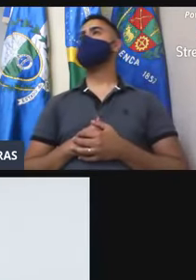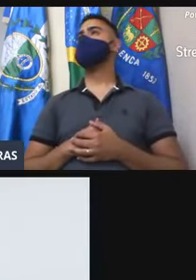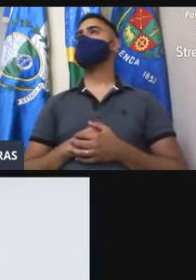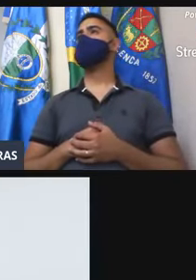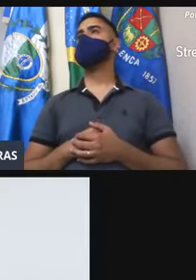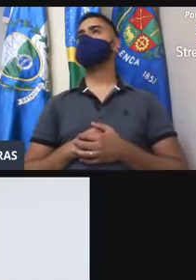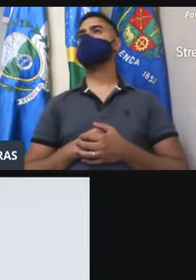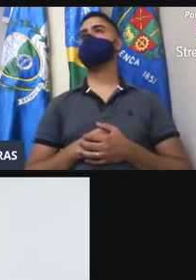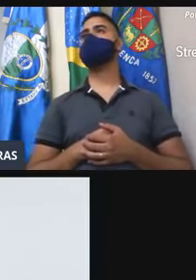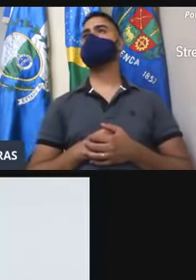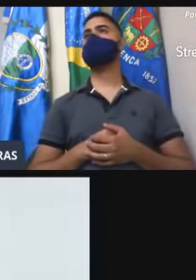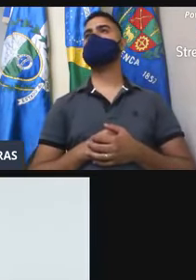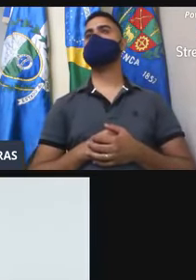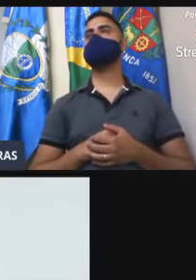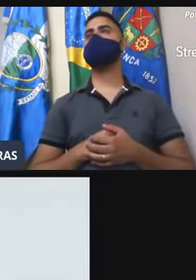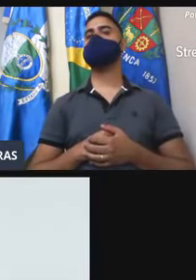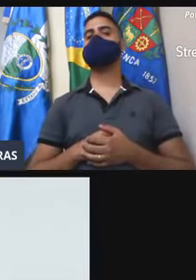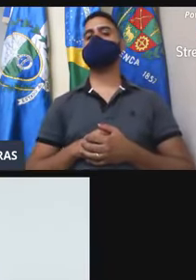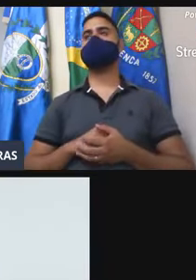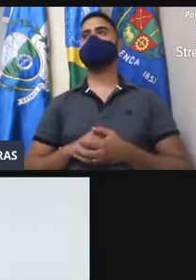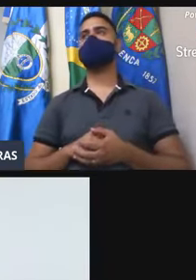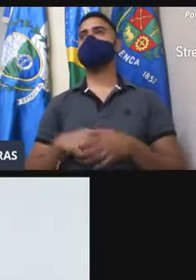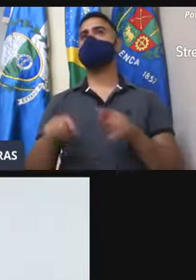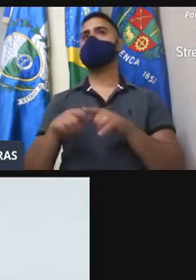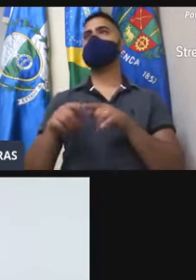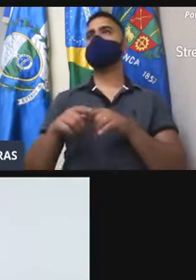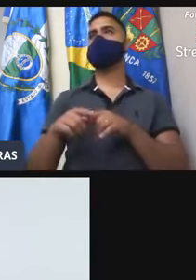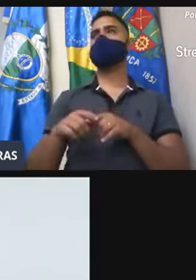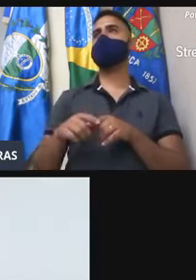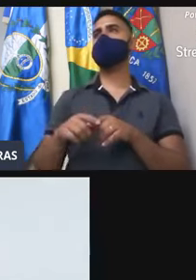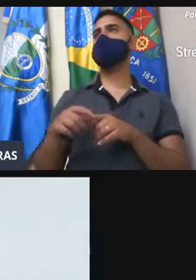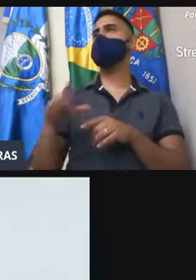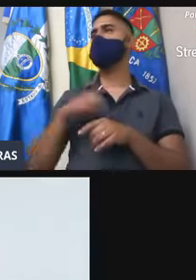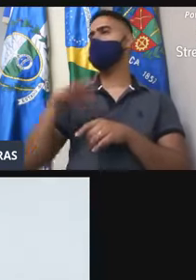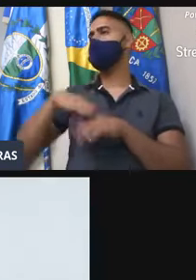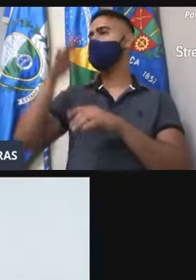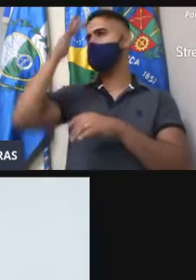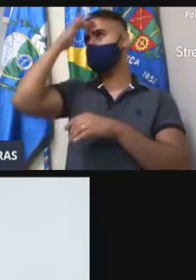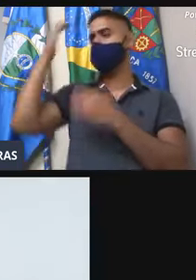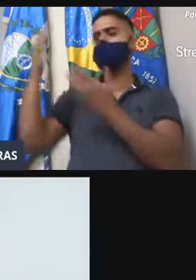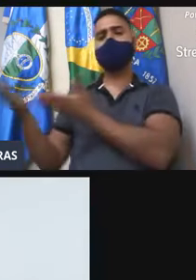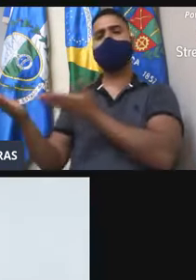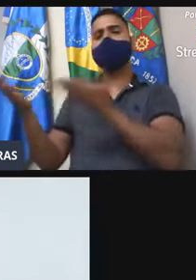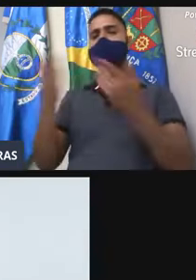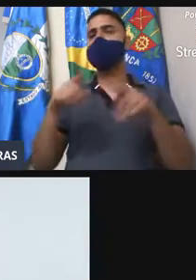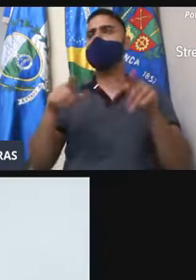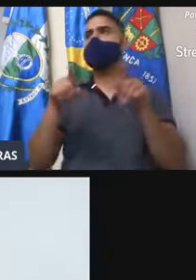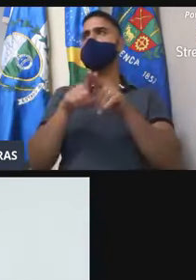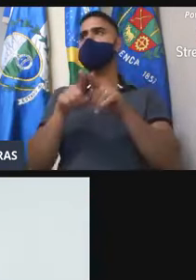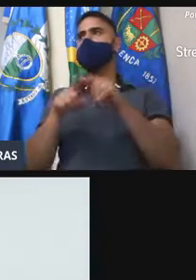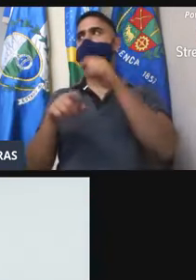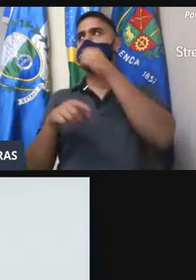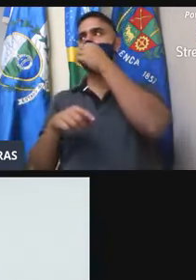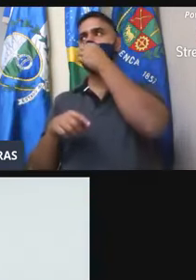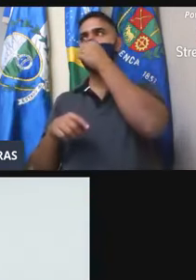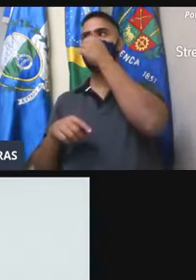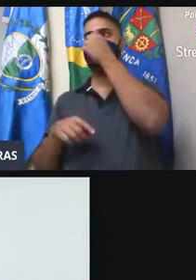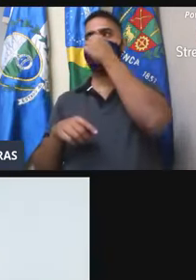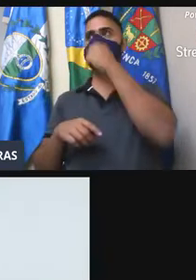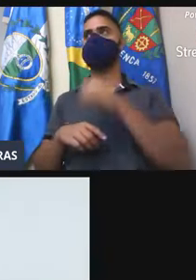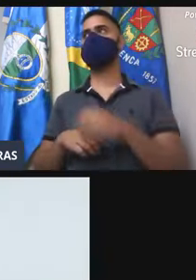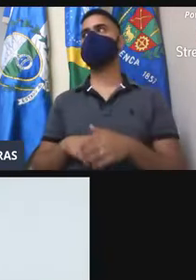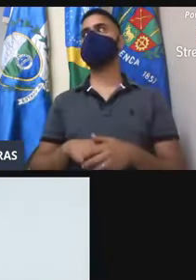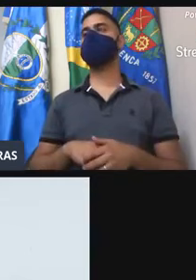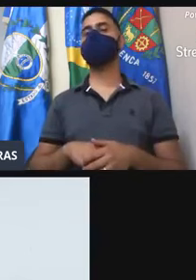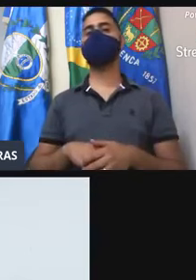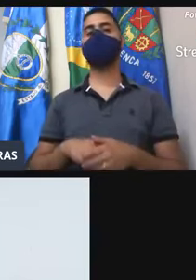de isolamento, foram mais pessoas convidadas, igual aconteceu em outros lugares,